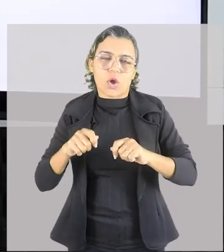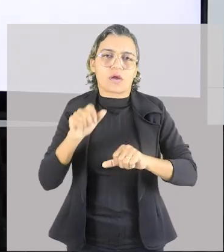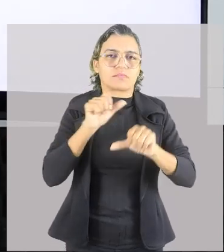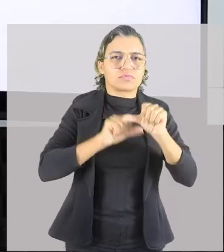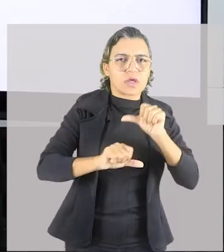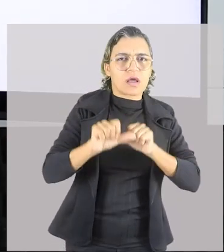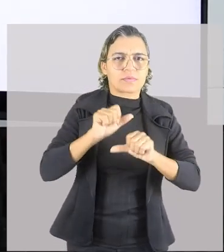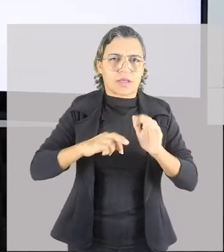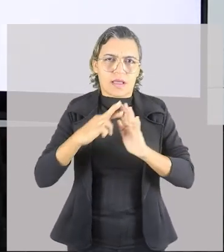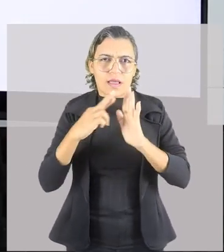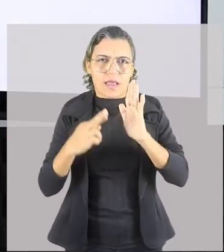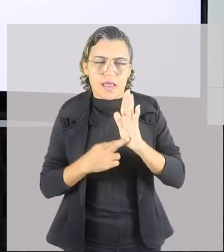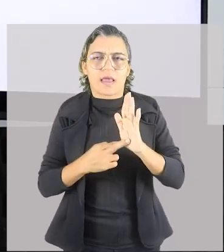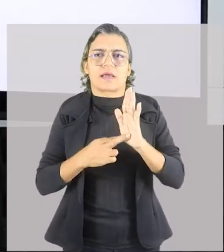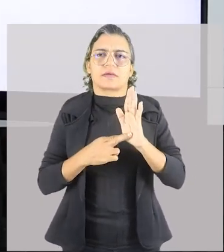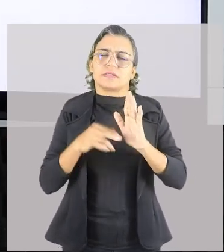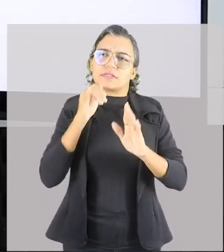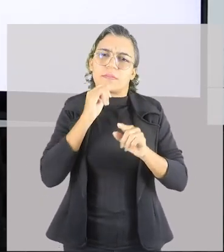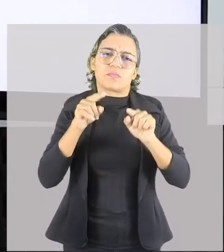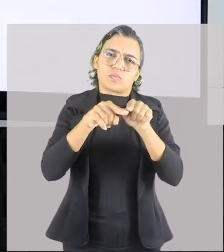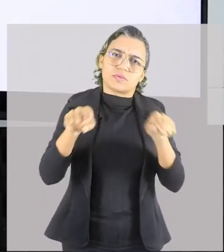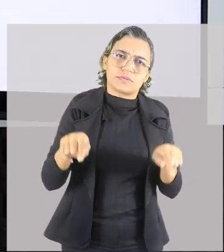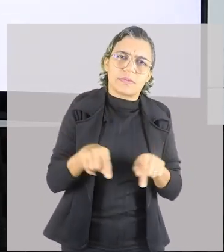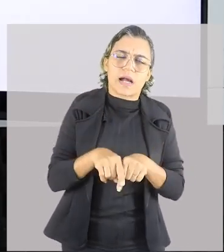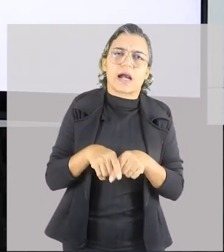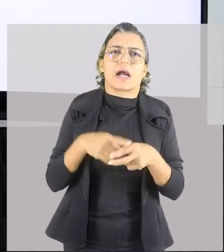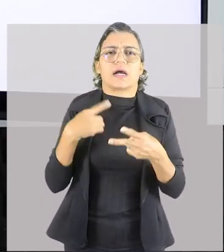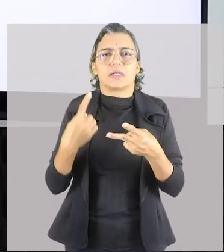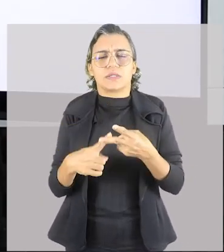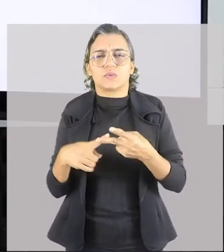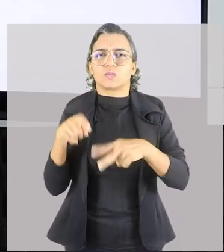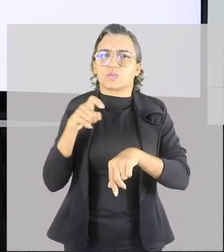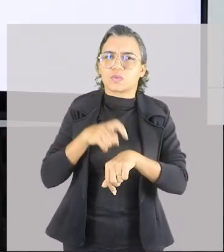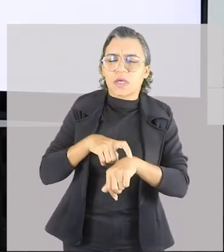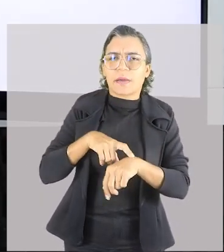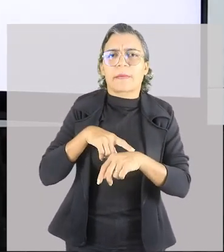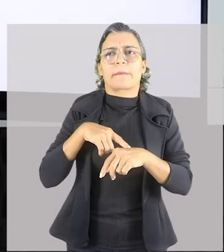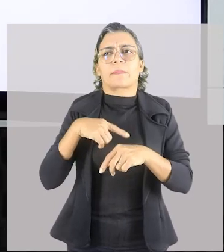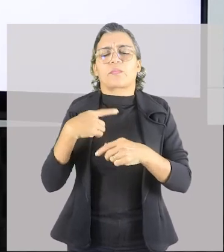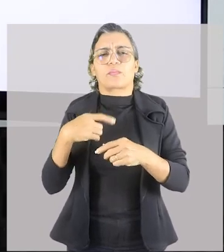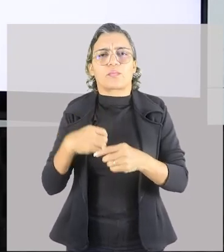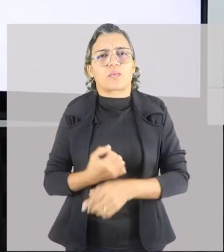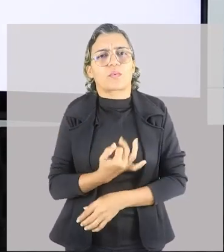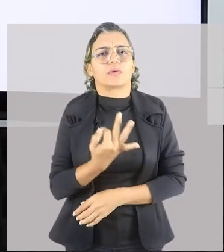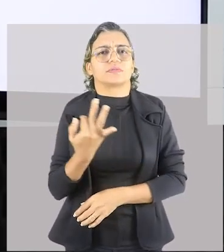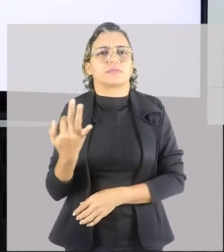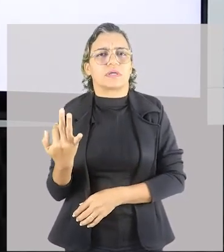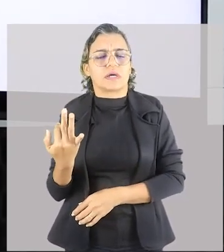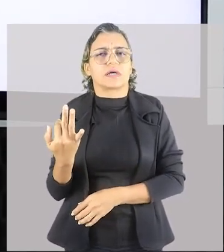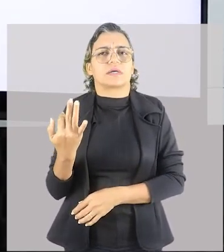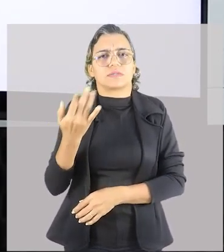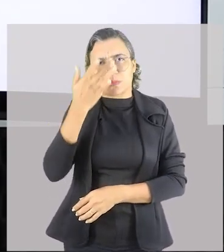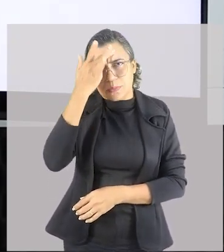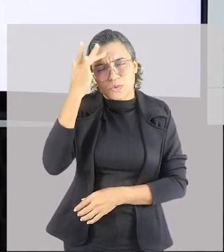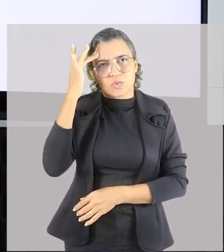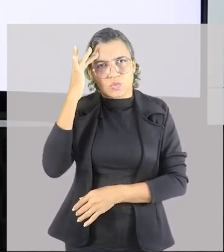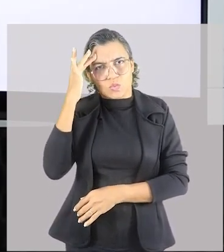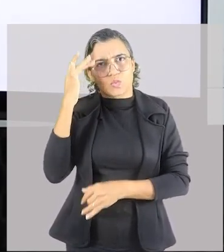jogo. Modificações no espaço, modificações no tempo, modificações na quantidade de